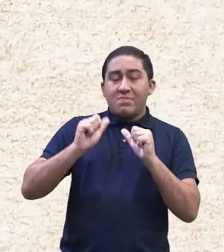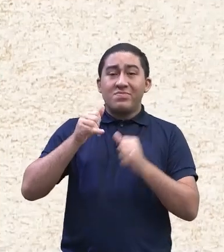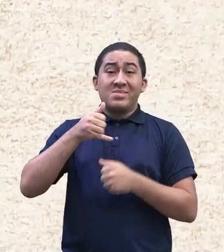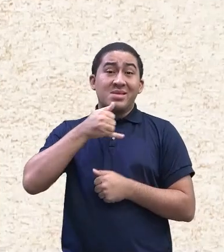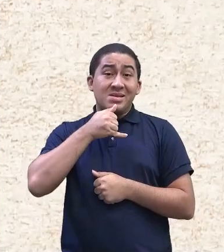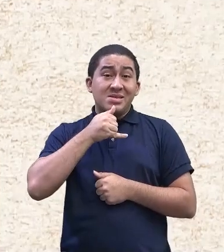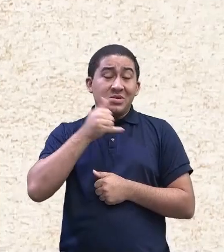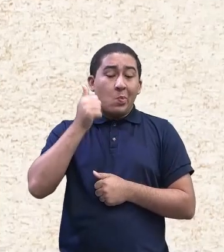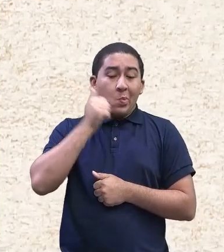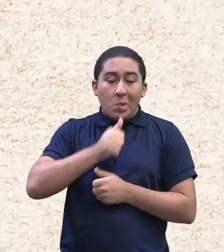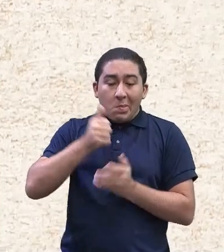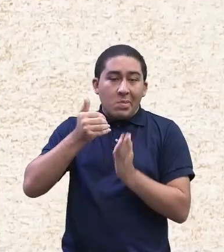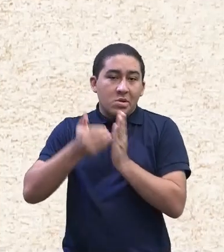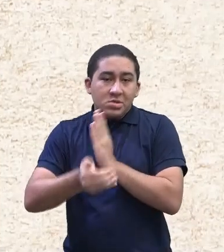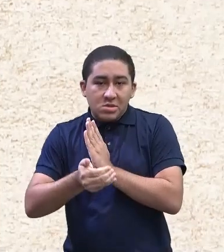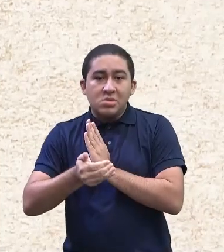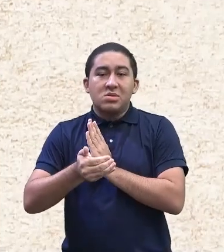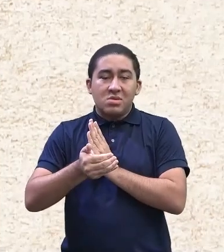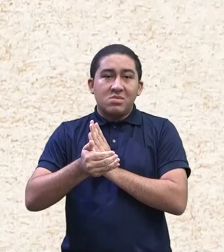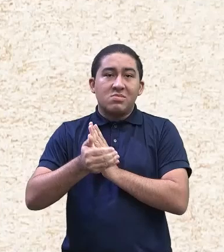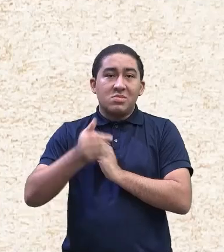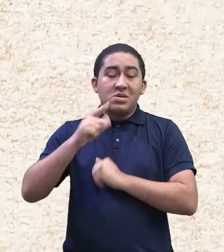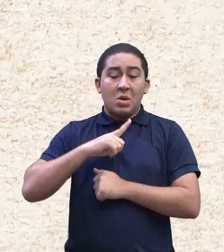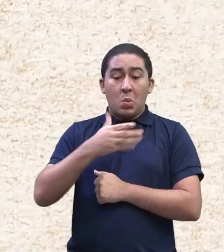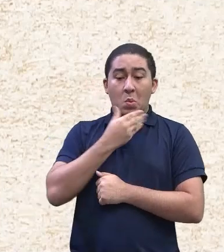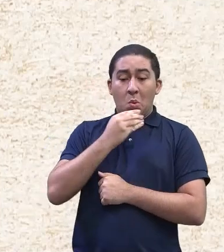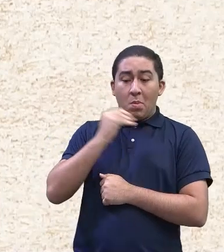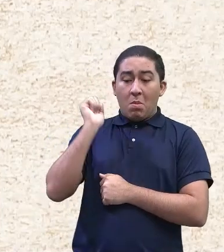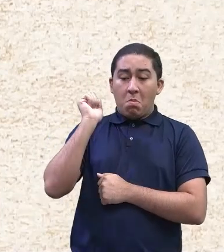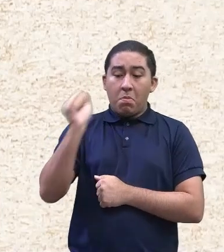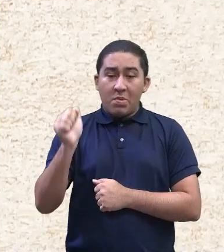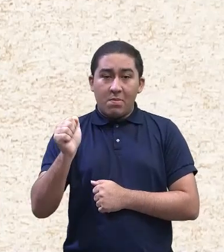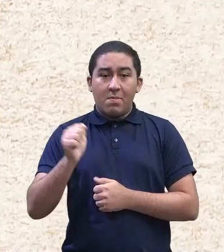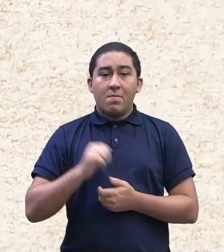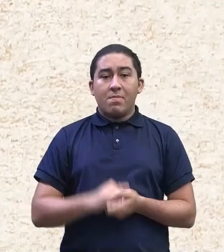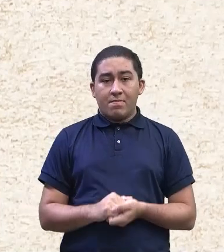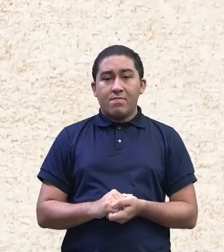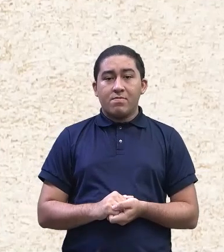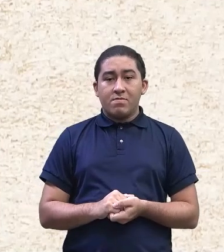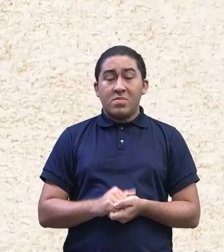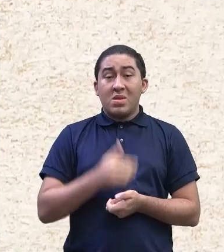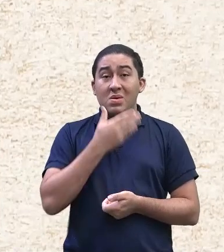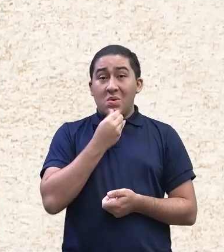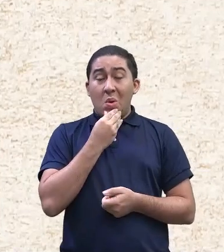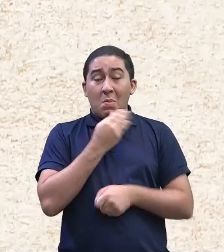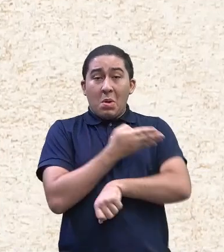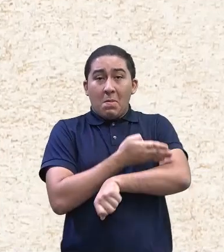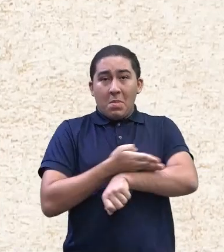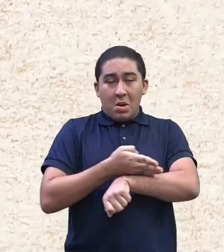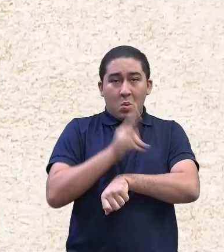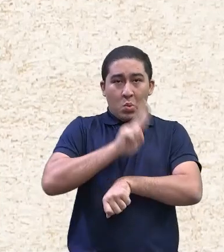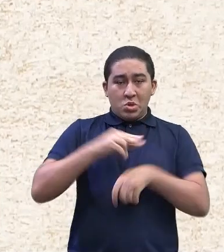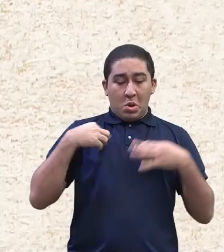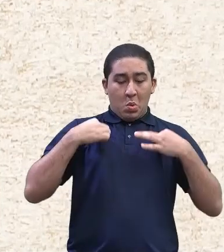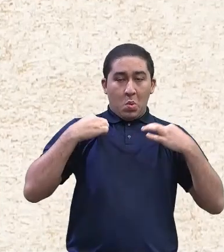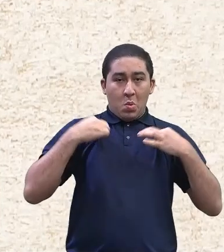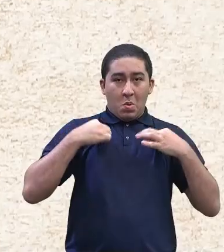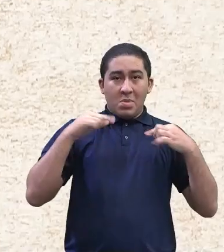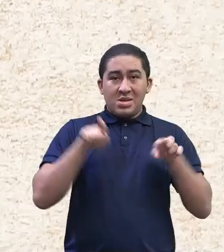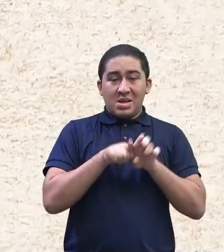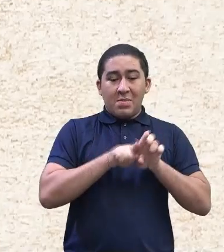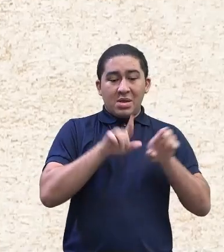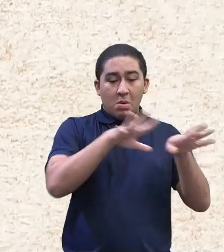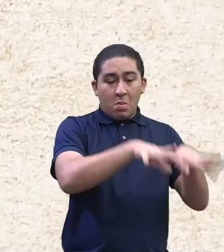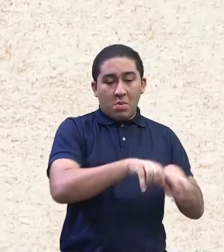mulher perdida, que um marinheiro esfaqueara. Vieram uns homens de branco, foi levada ao